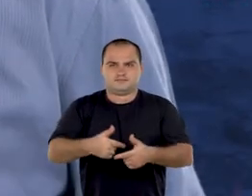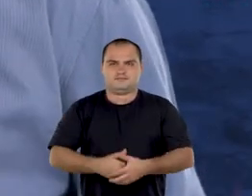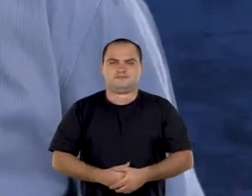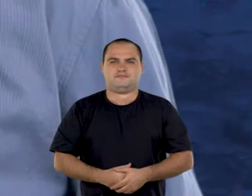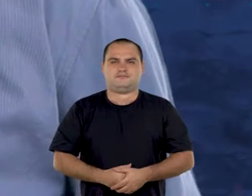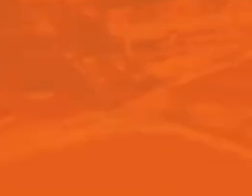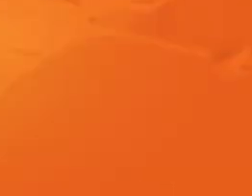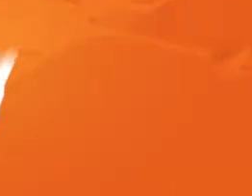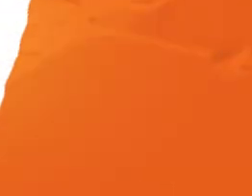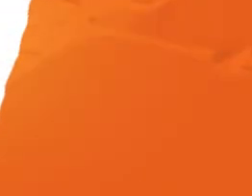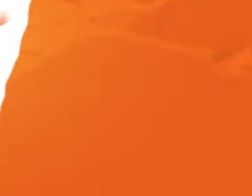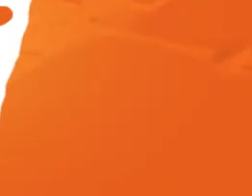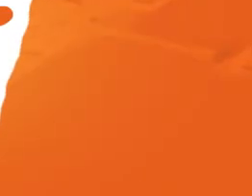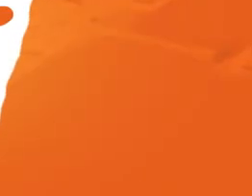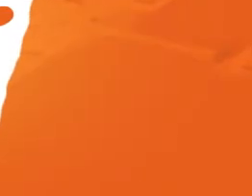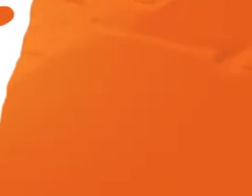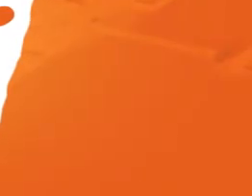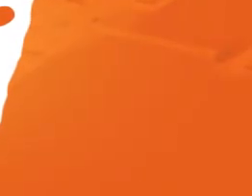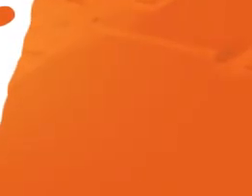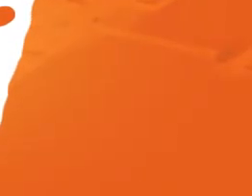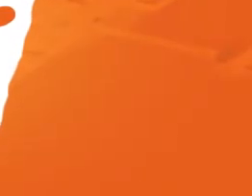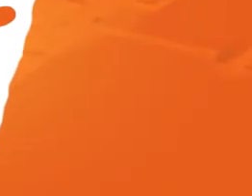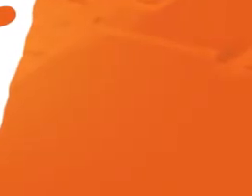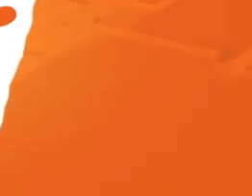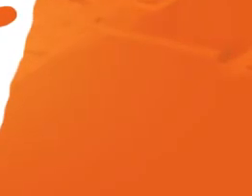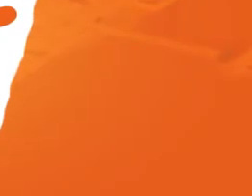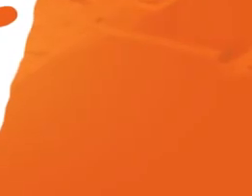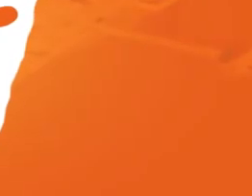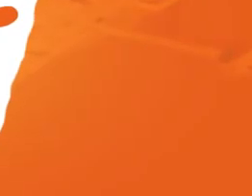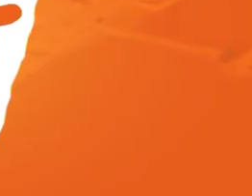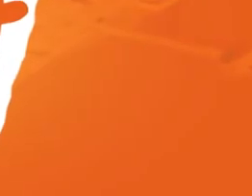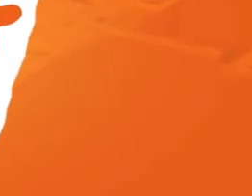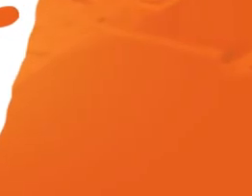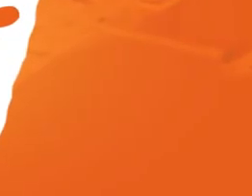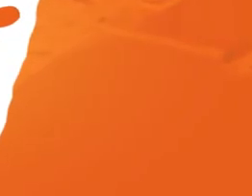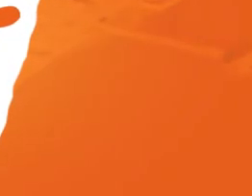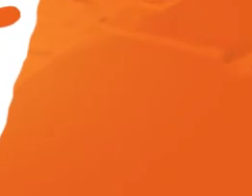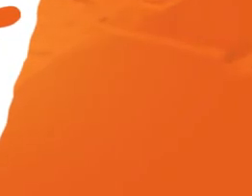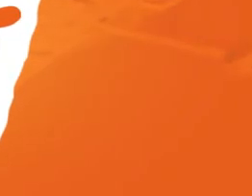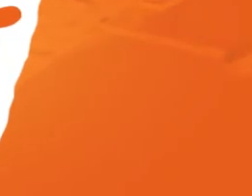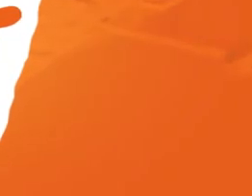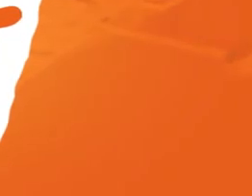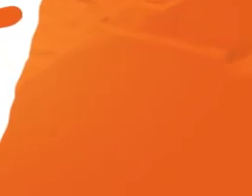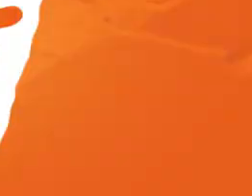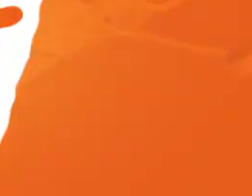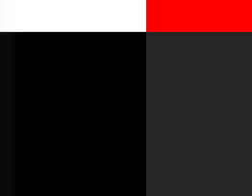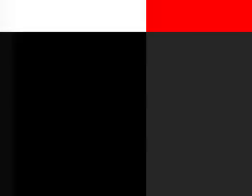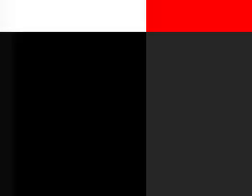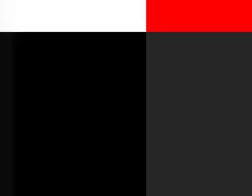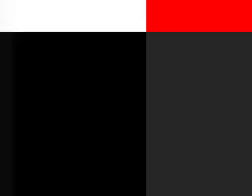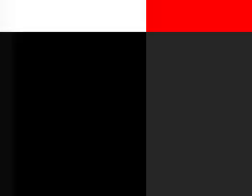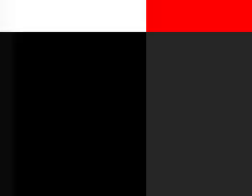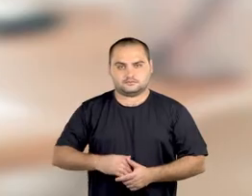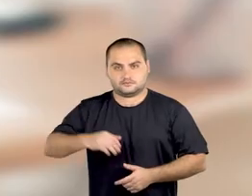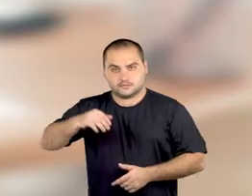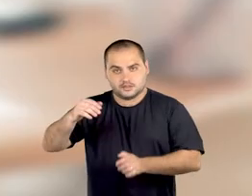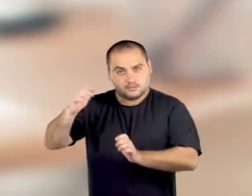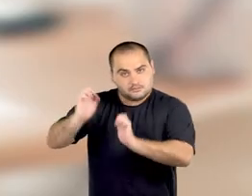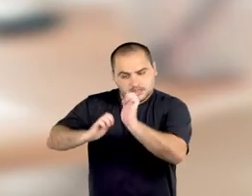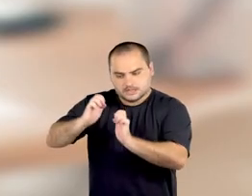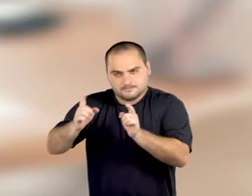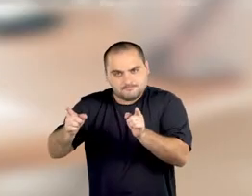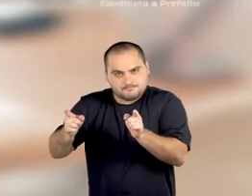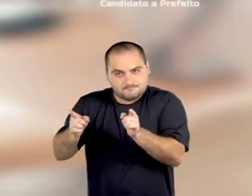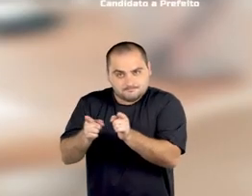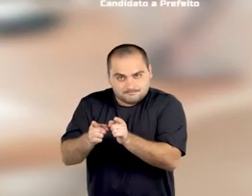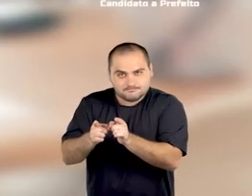para a nossa gente. 77, um novo rumo para Itajaí. As